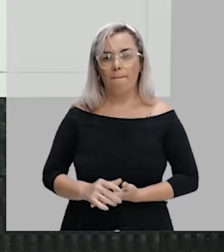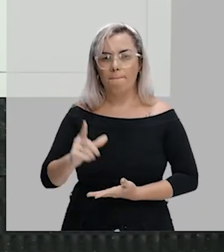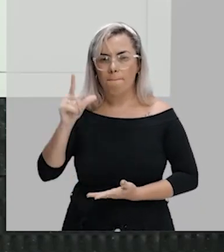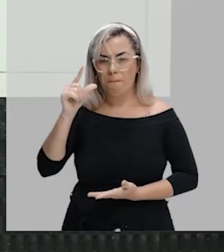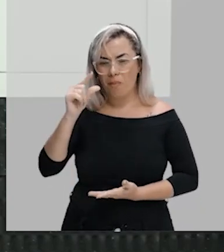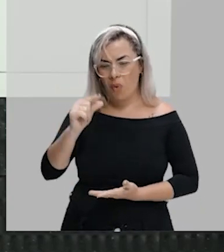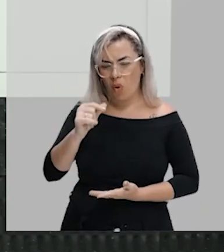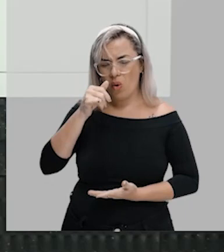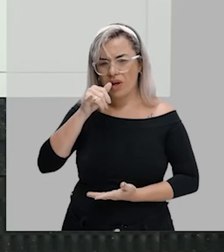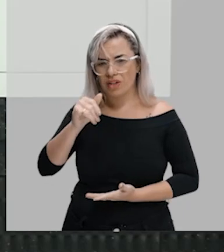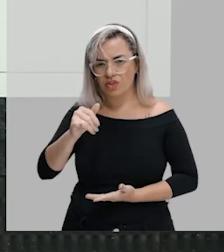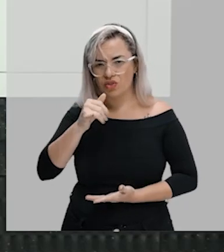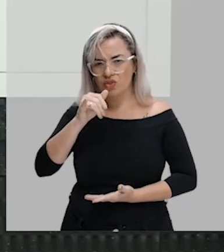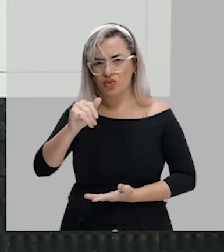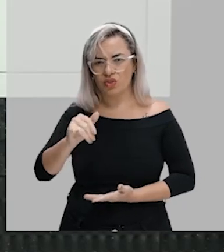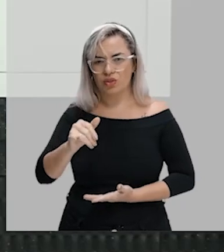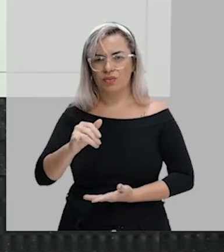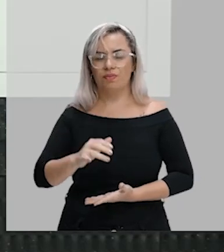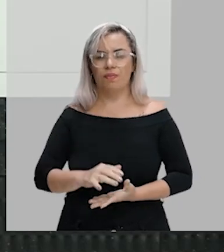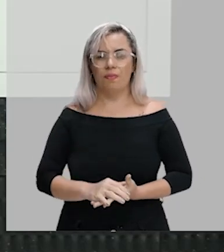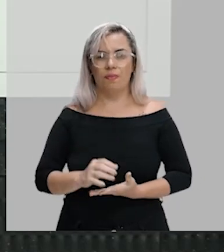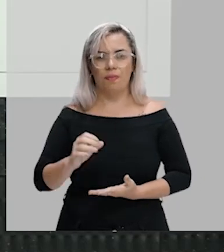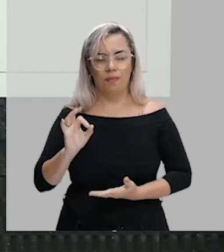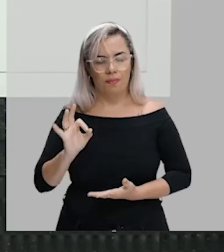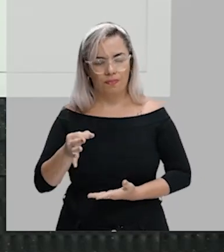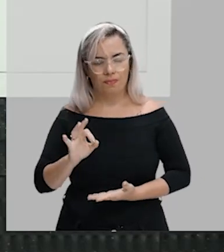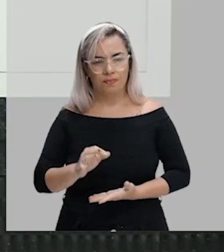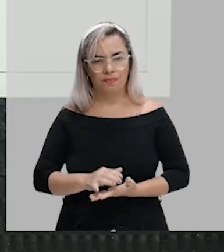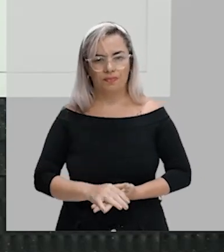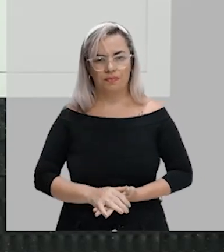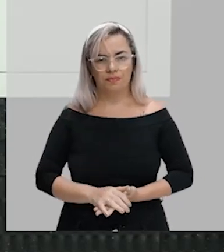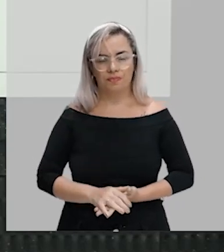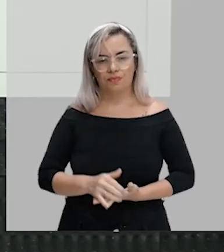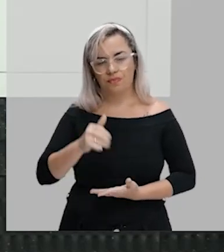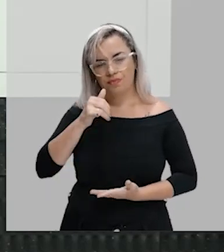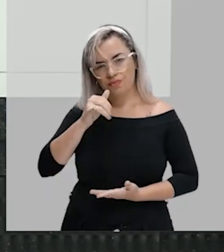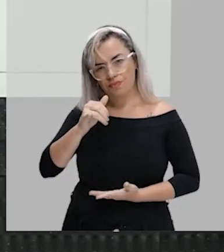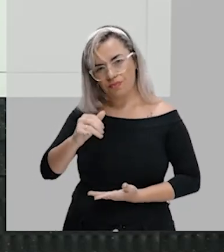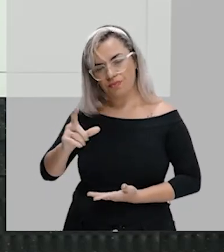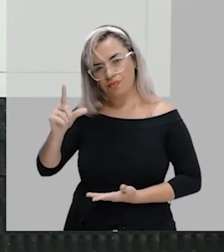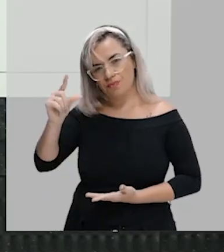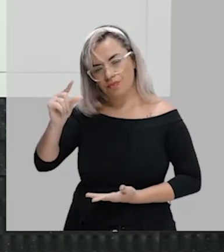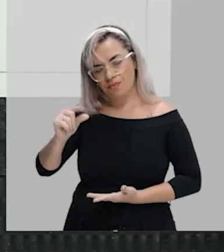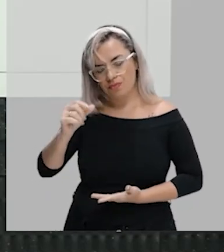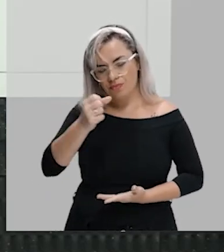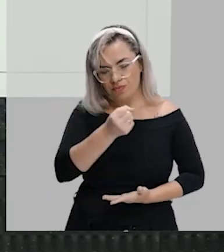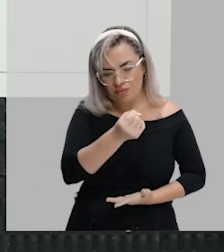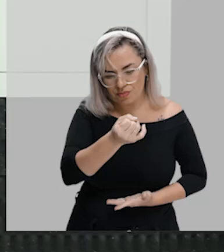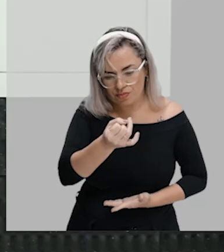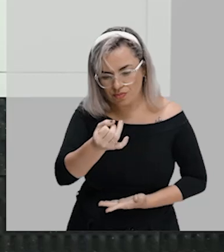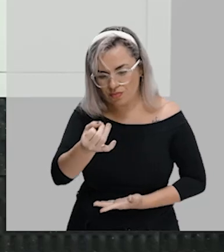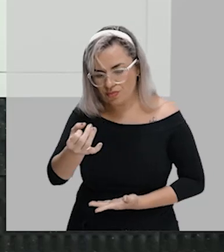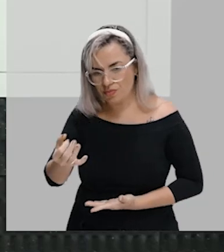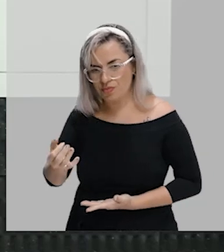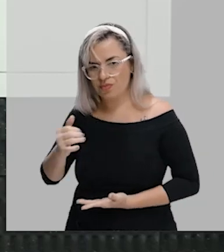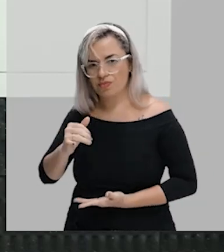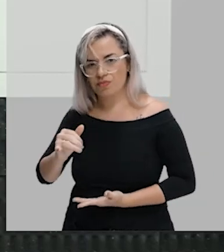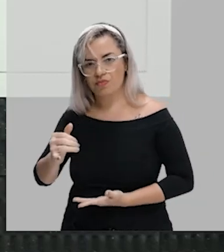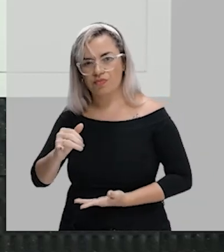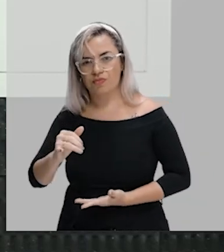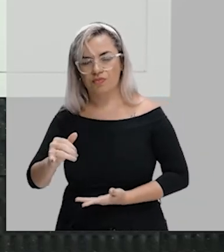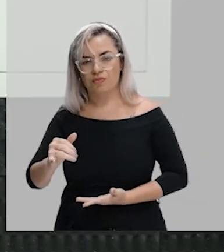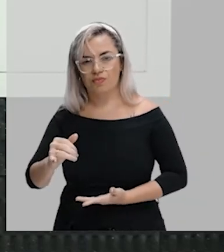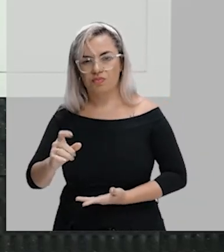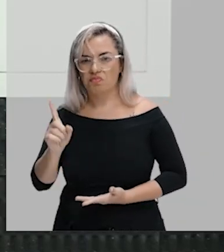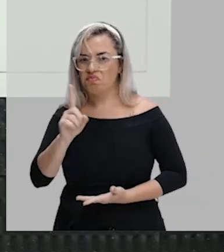energética, certo? Então, uma onda que ela tem, por exemplo, uma quantidade de informações